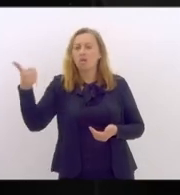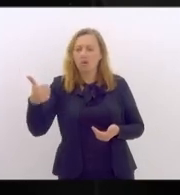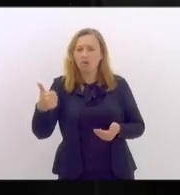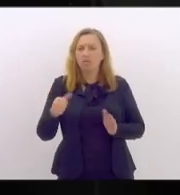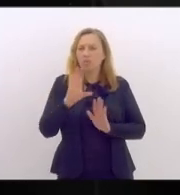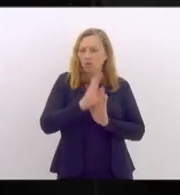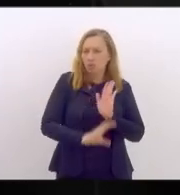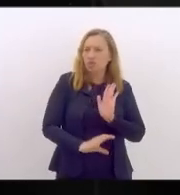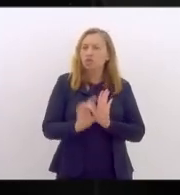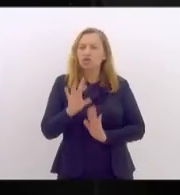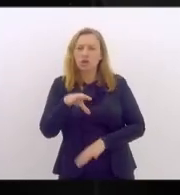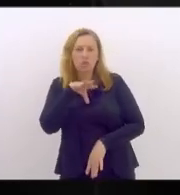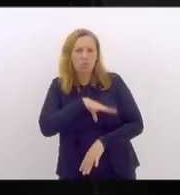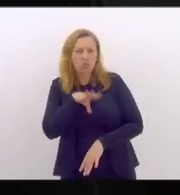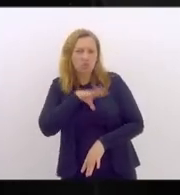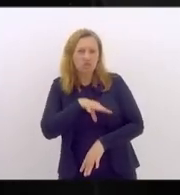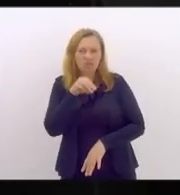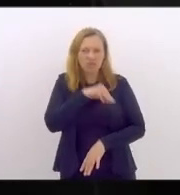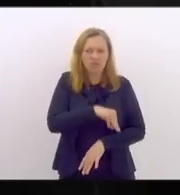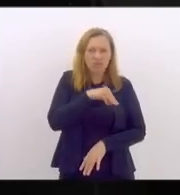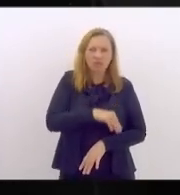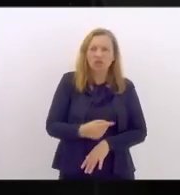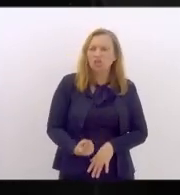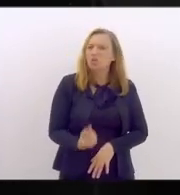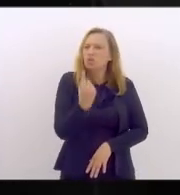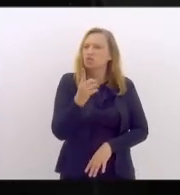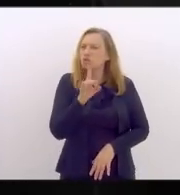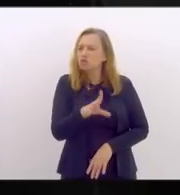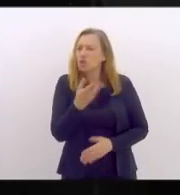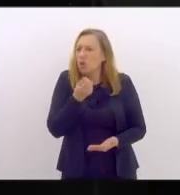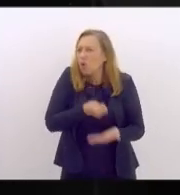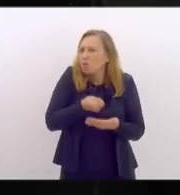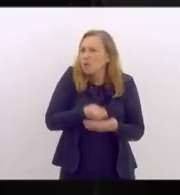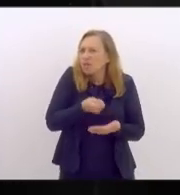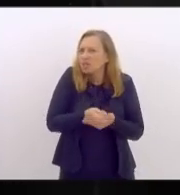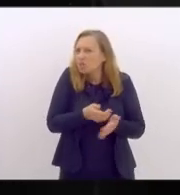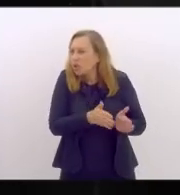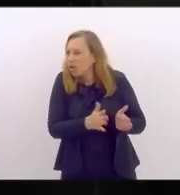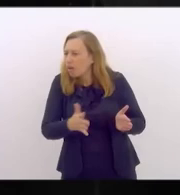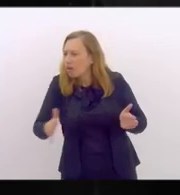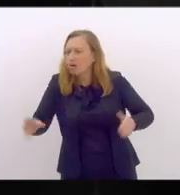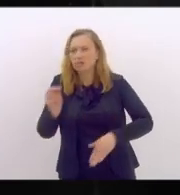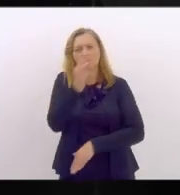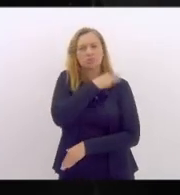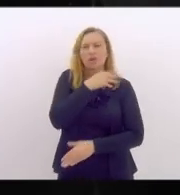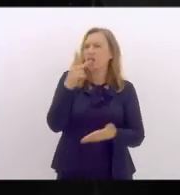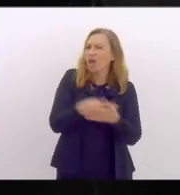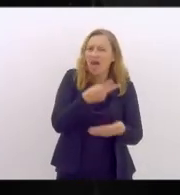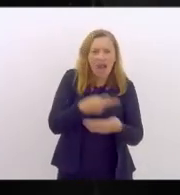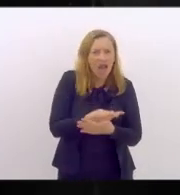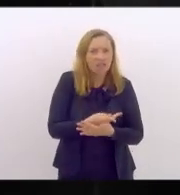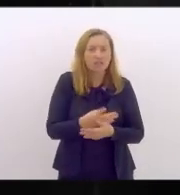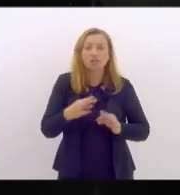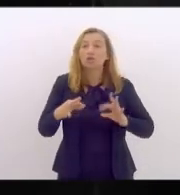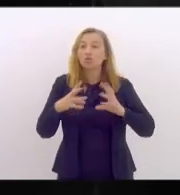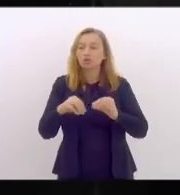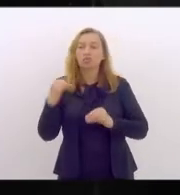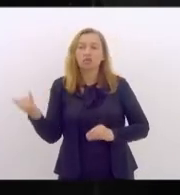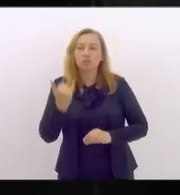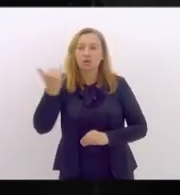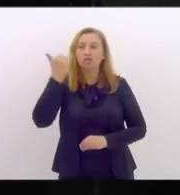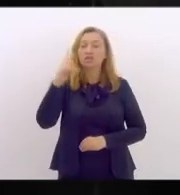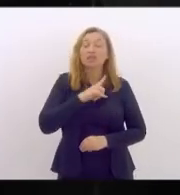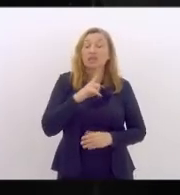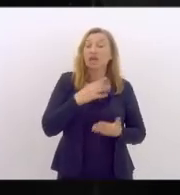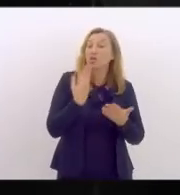apenas o português é matemática sejam as únicas disciplinas obrigatórias ao longo do ensino médio isso está errado com toda a importância que tem